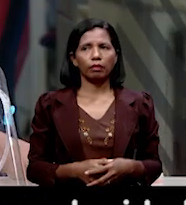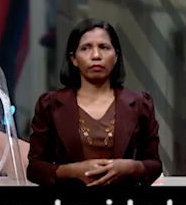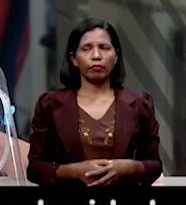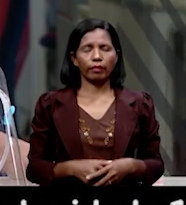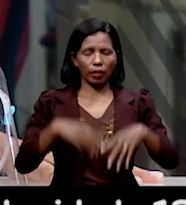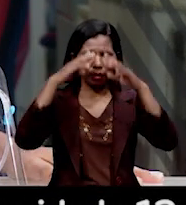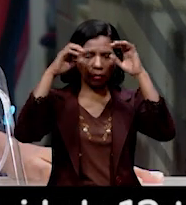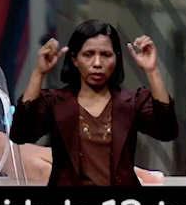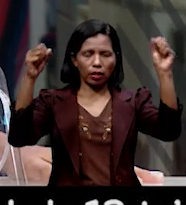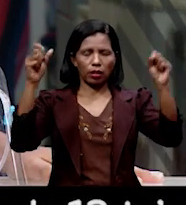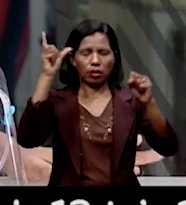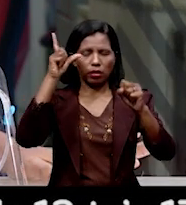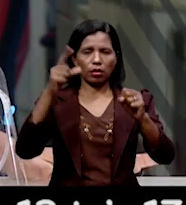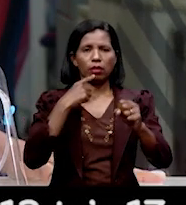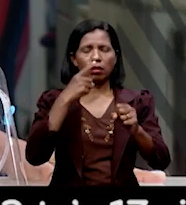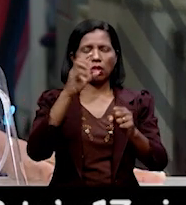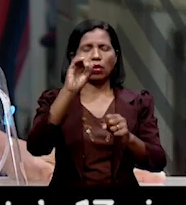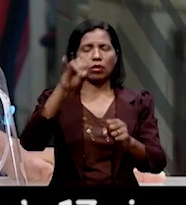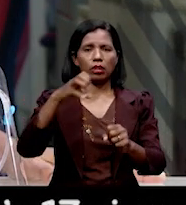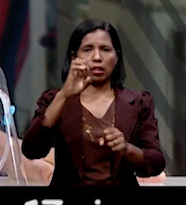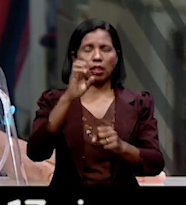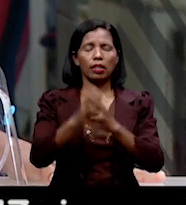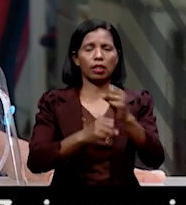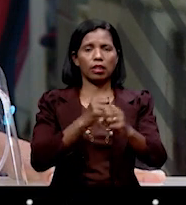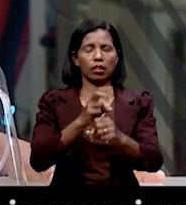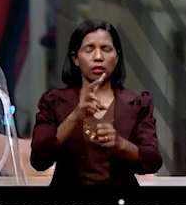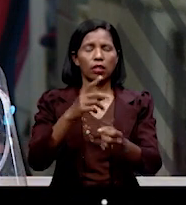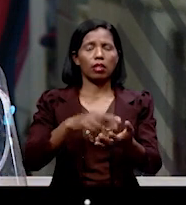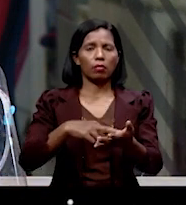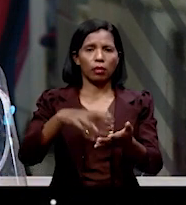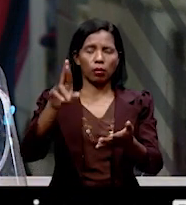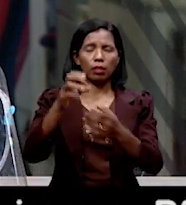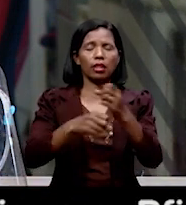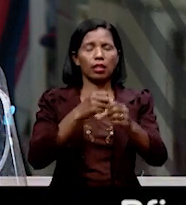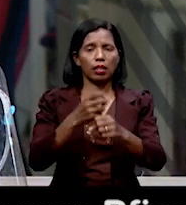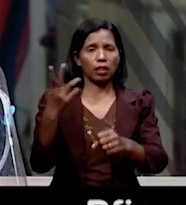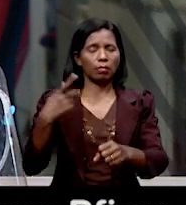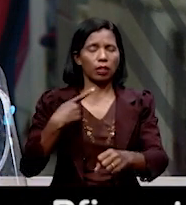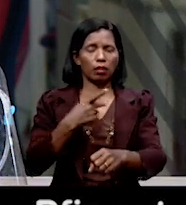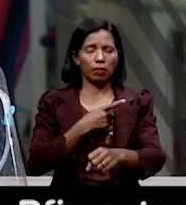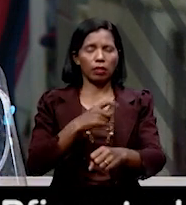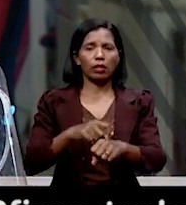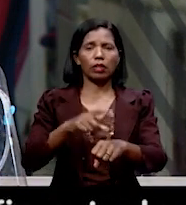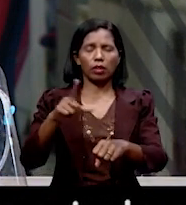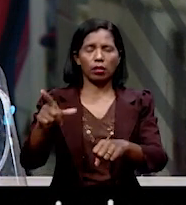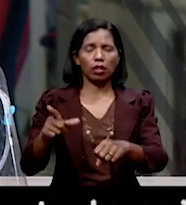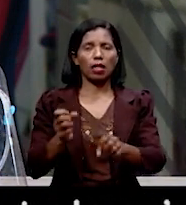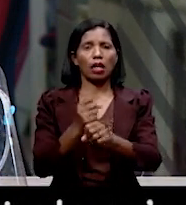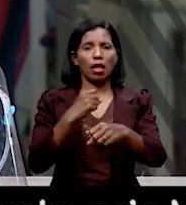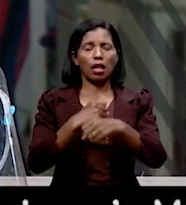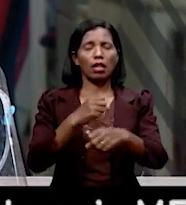Presidente da República considera o orçamento geral do Estado não é aprovado para Tinã e o Parlamento Nacional rabou curdeit, Emma e Arailior.